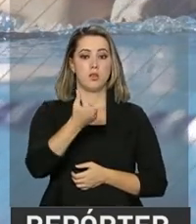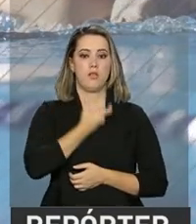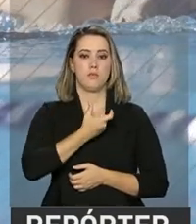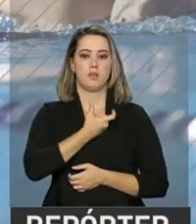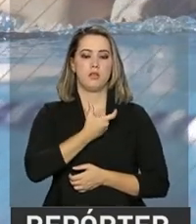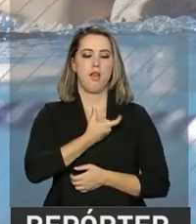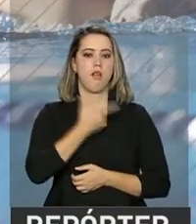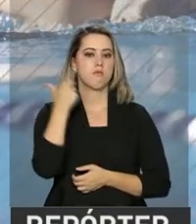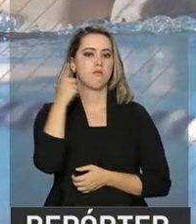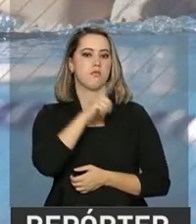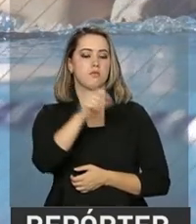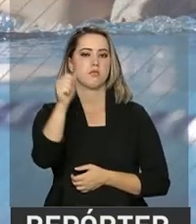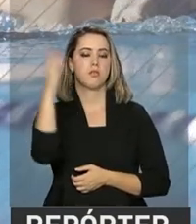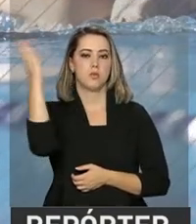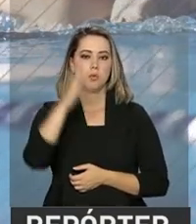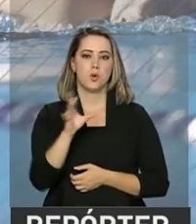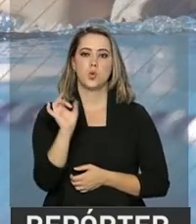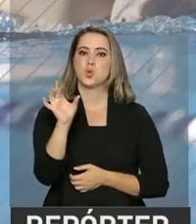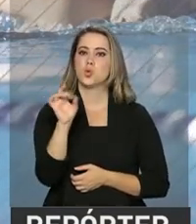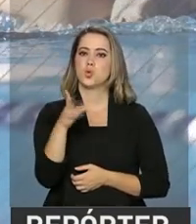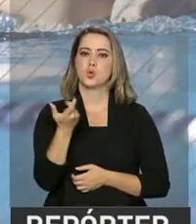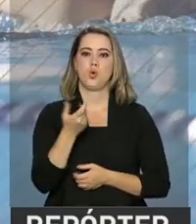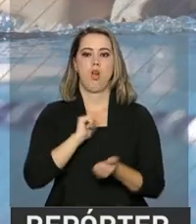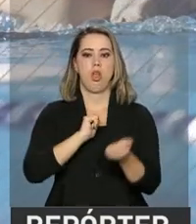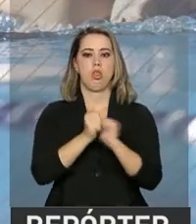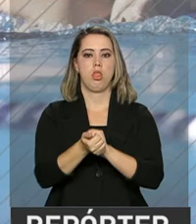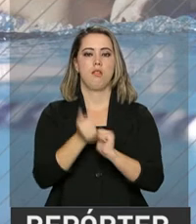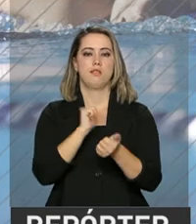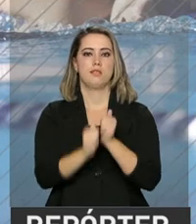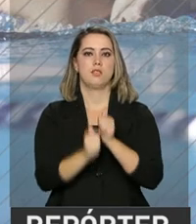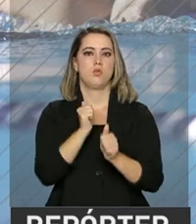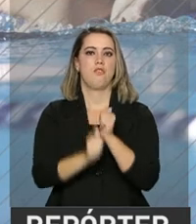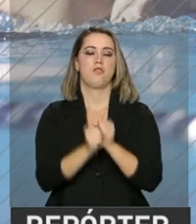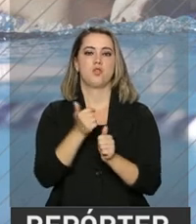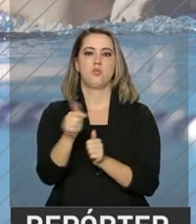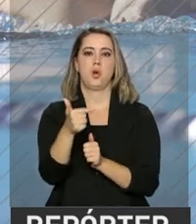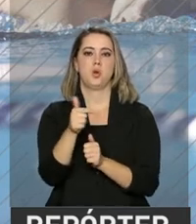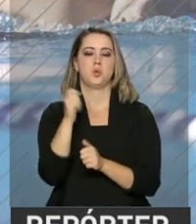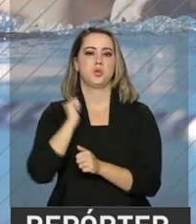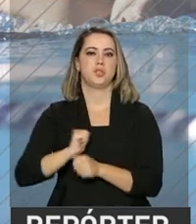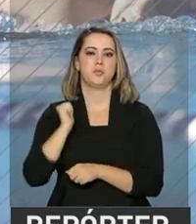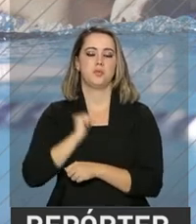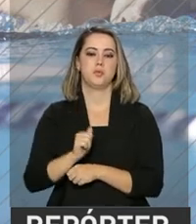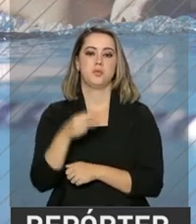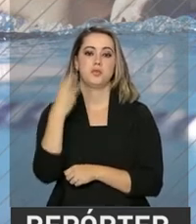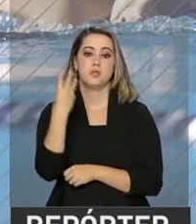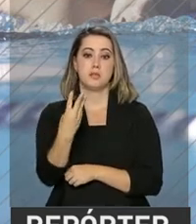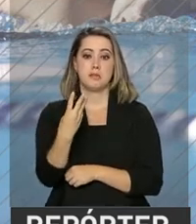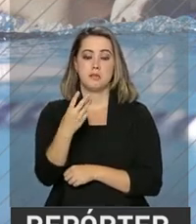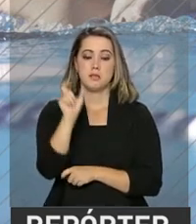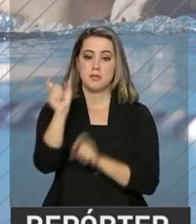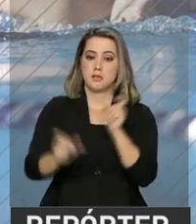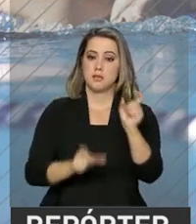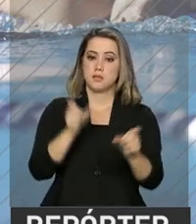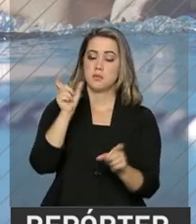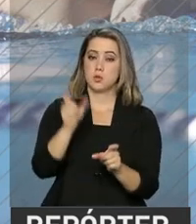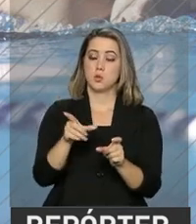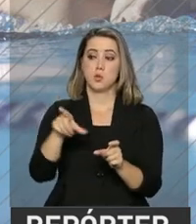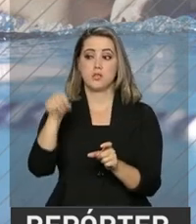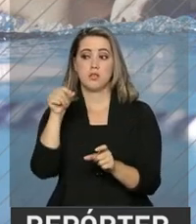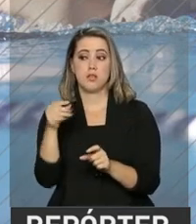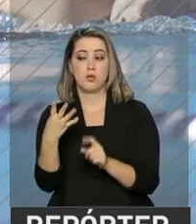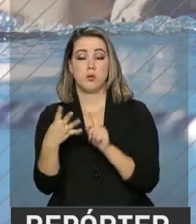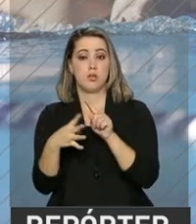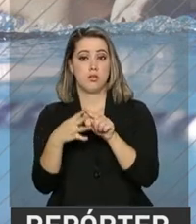pelo brasil só do futebol masculino não tinha bolsista e três em cada quatro atletas convocados para